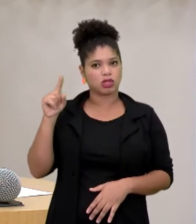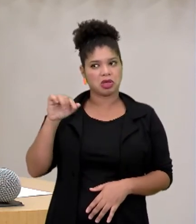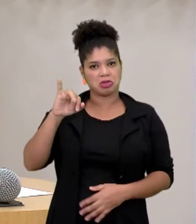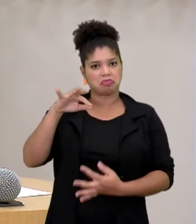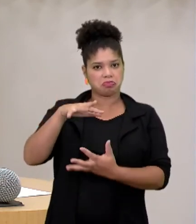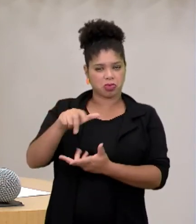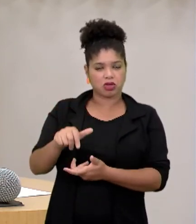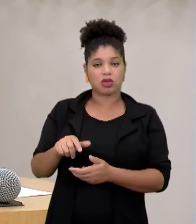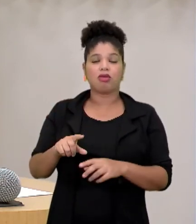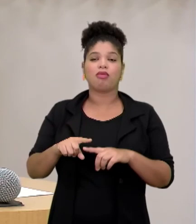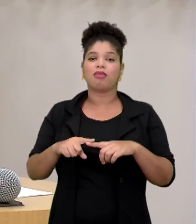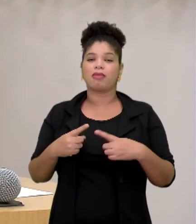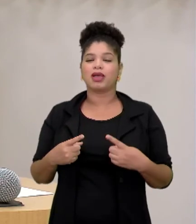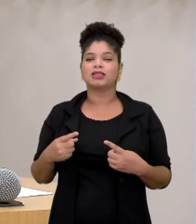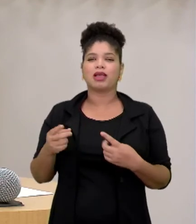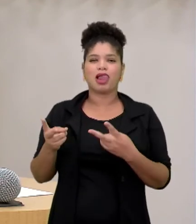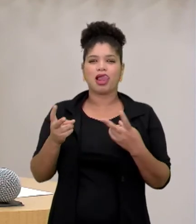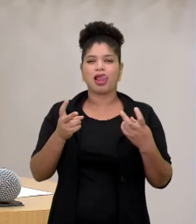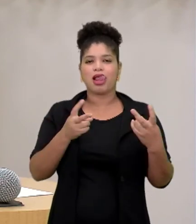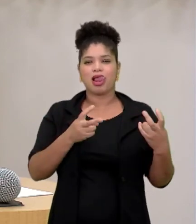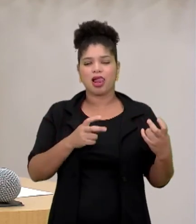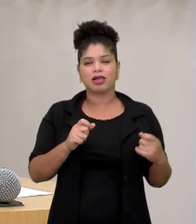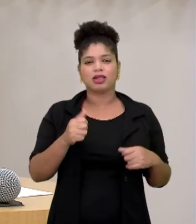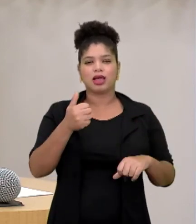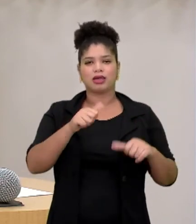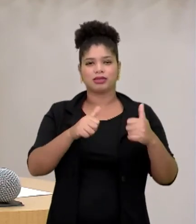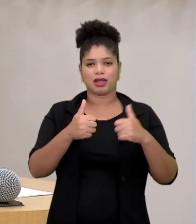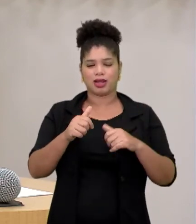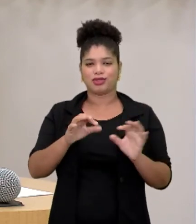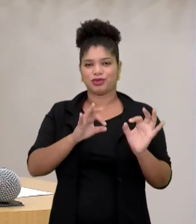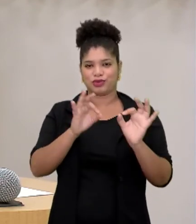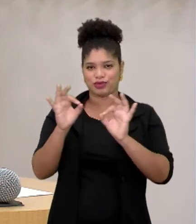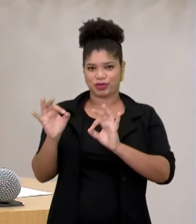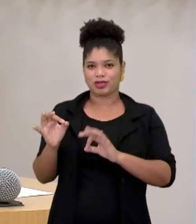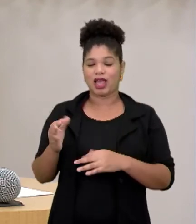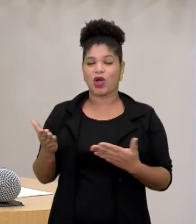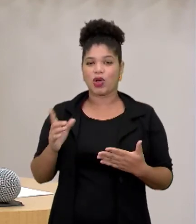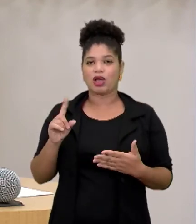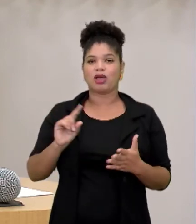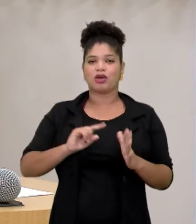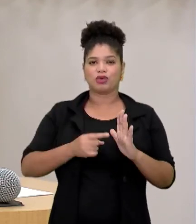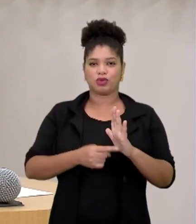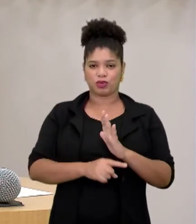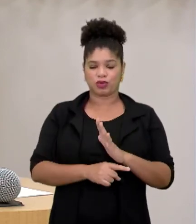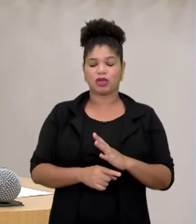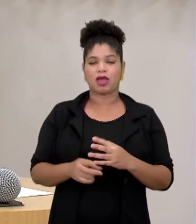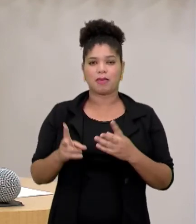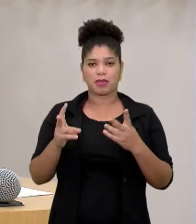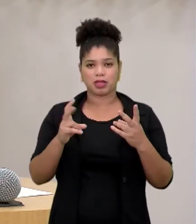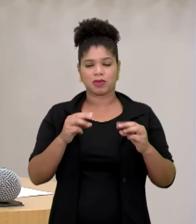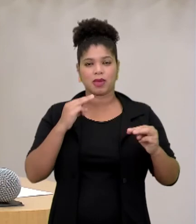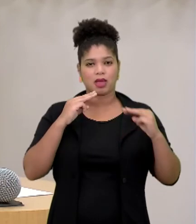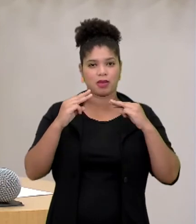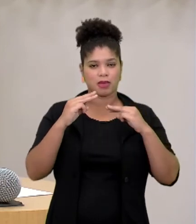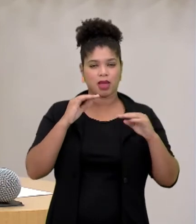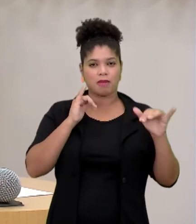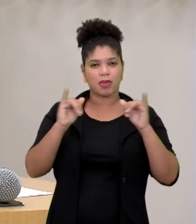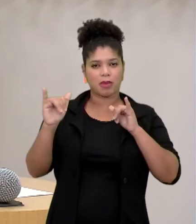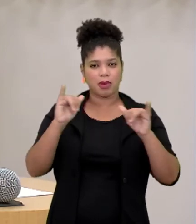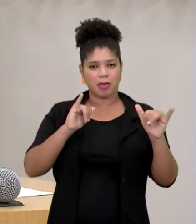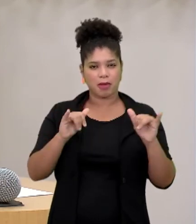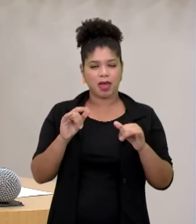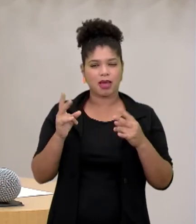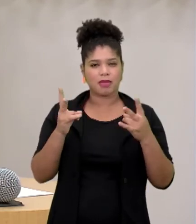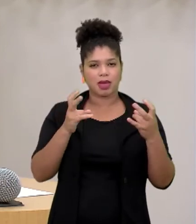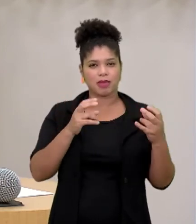consegui, é pra gente poder realmente analisar agora que a gente tá nesse aprofundamento, olhar a propaganda, olhar a imagem, sempre